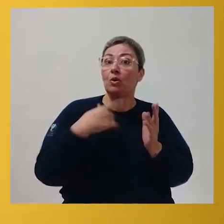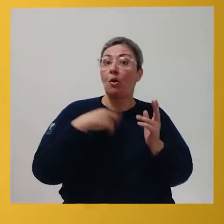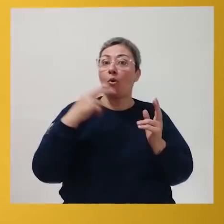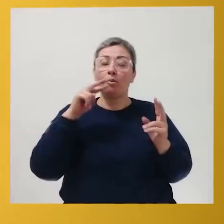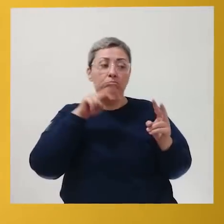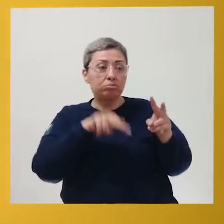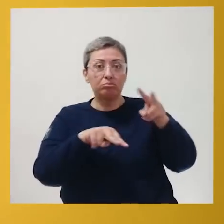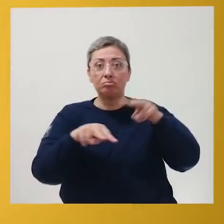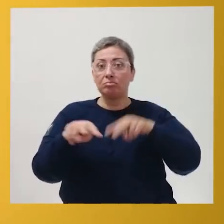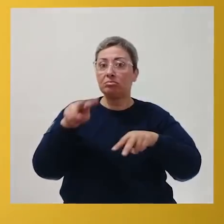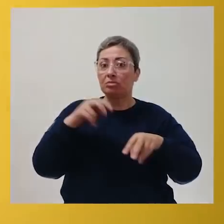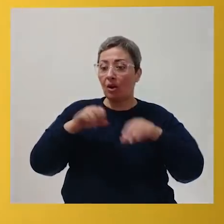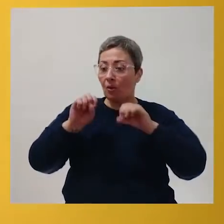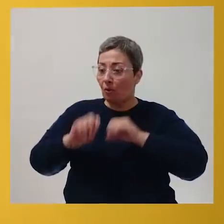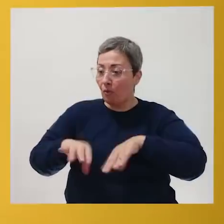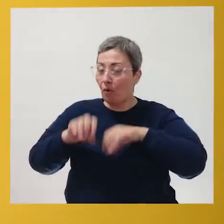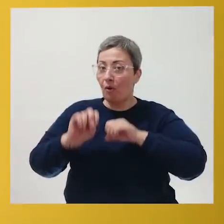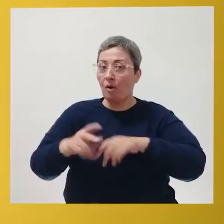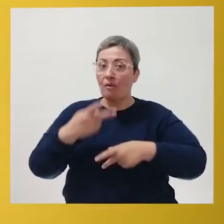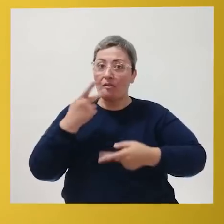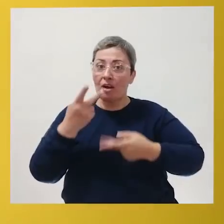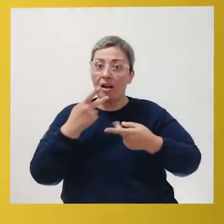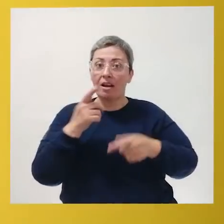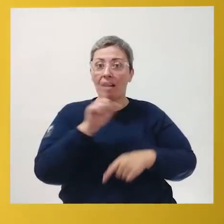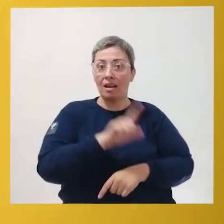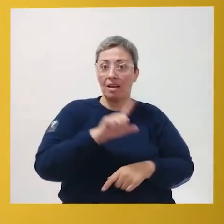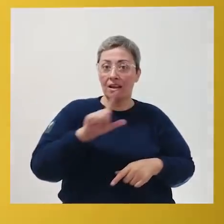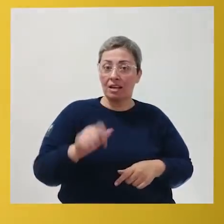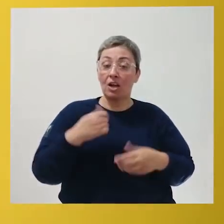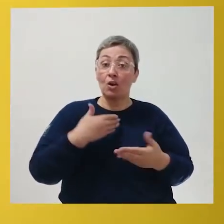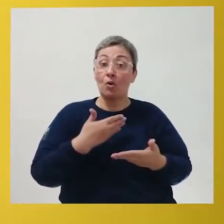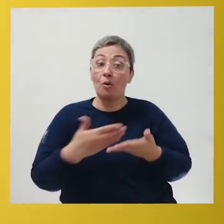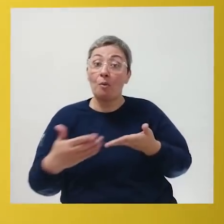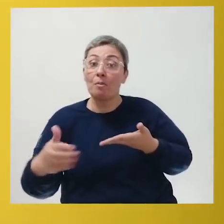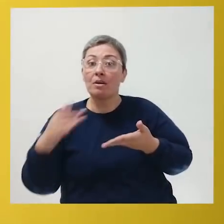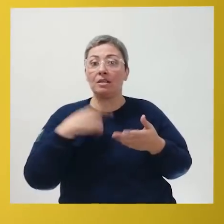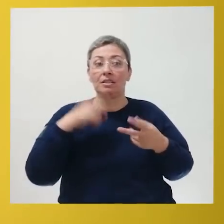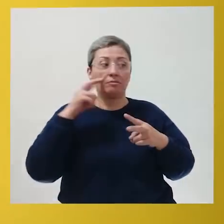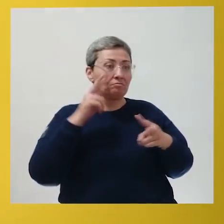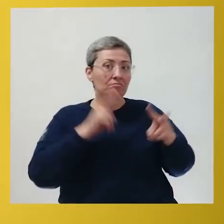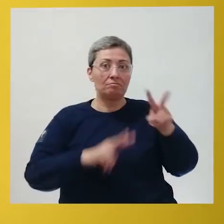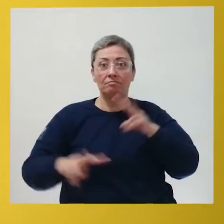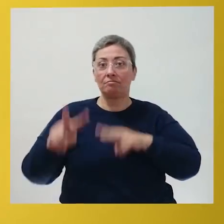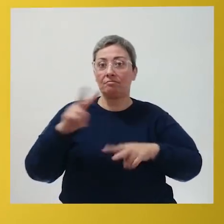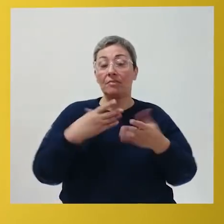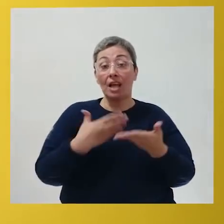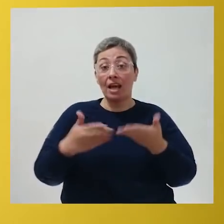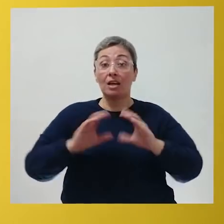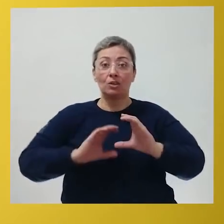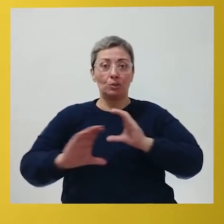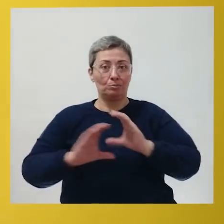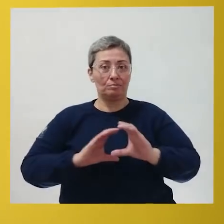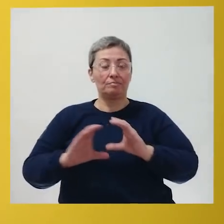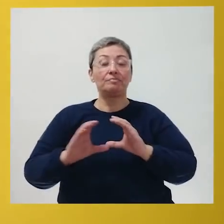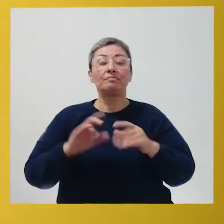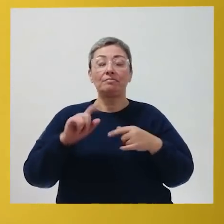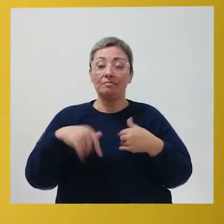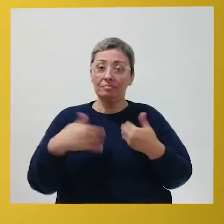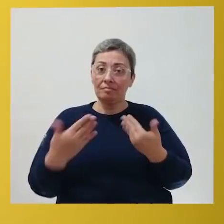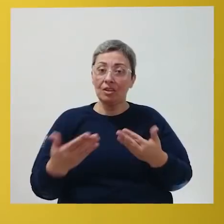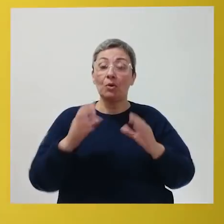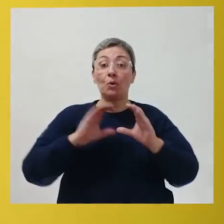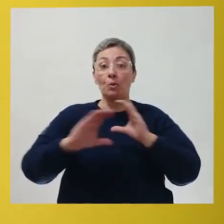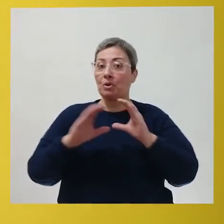contato visual. O ensino da fala e da linguagem começa no contato visual. É a nossa comunicação.